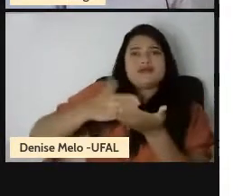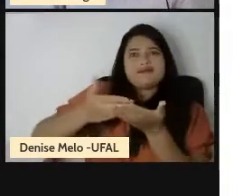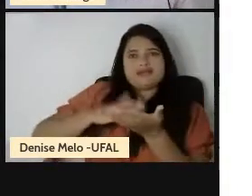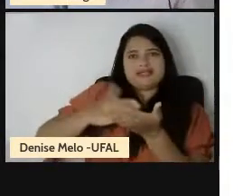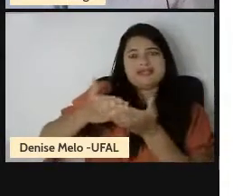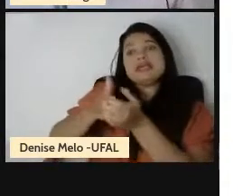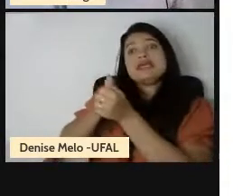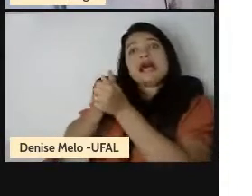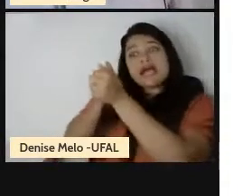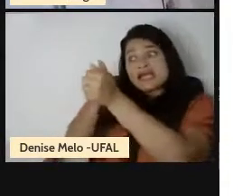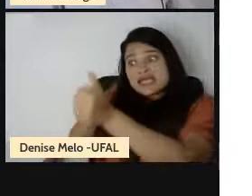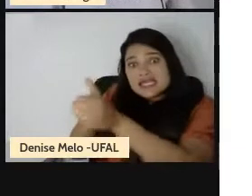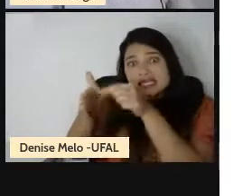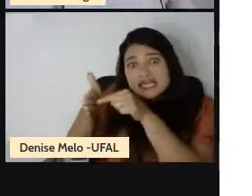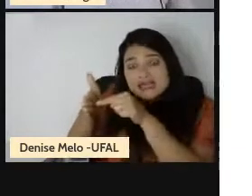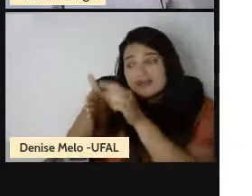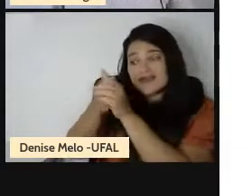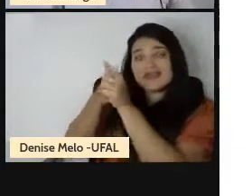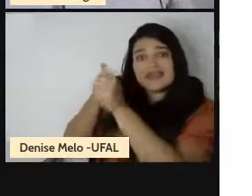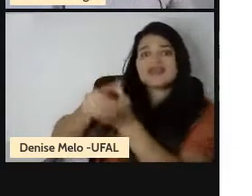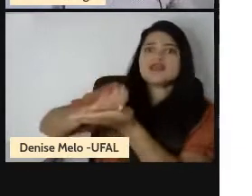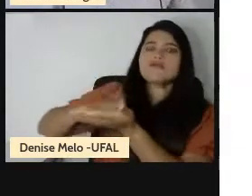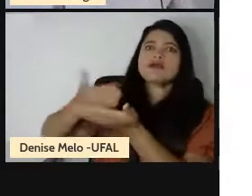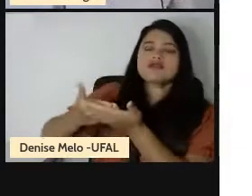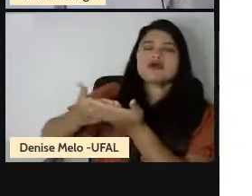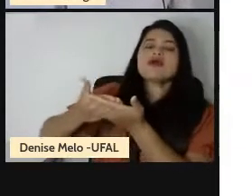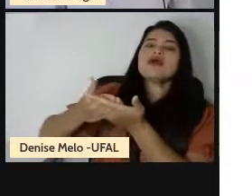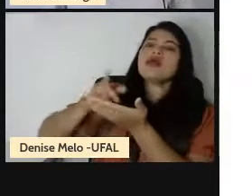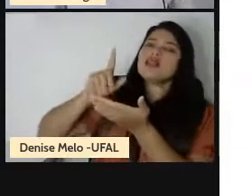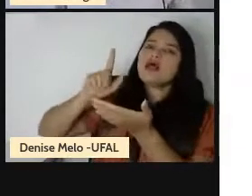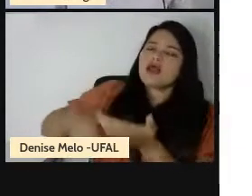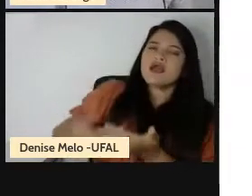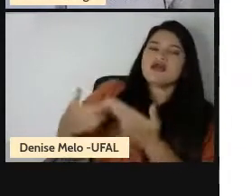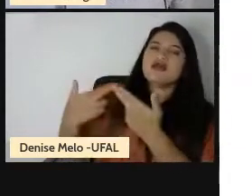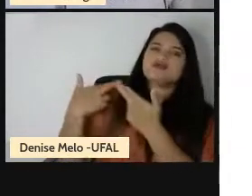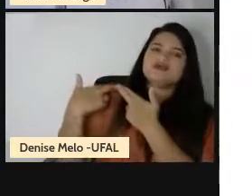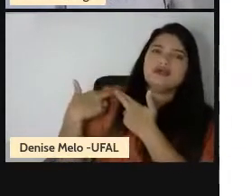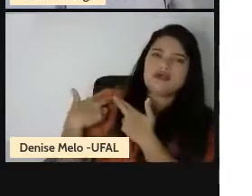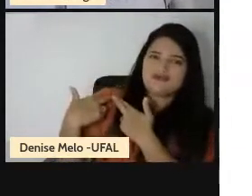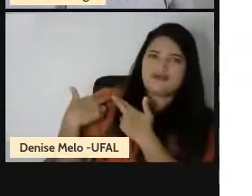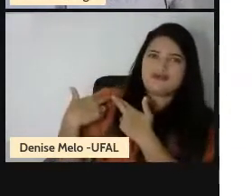guia interpretação é uma atividade de muita responsabilidade,